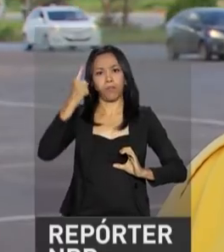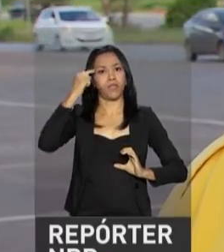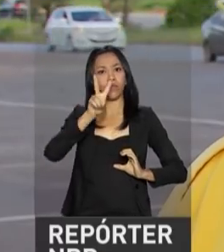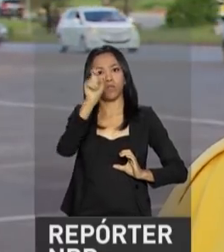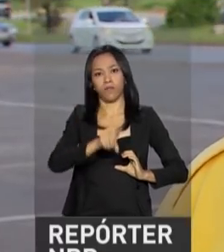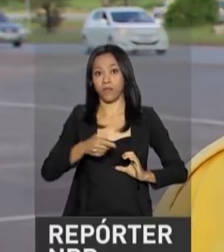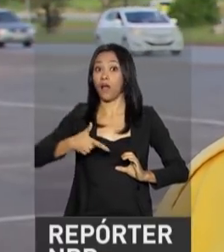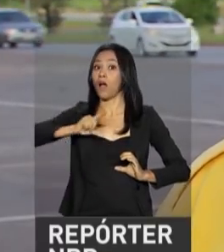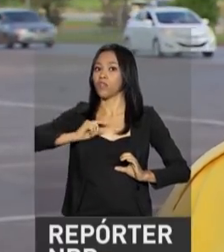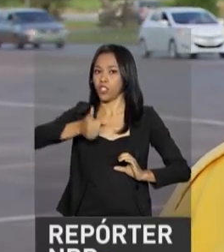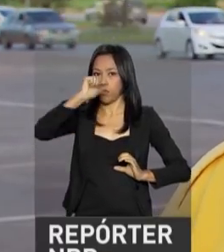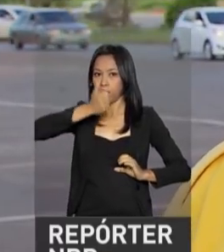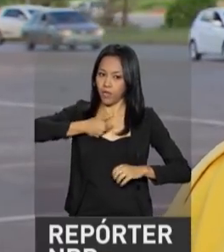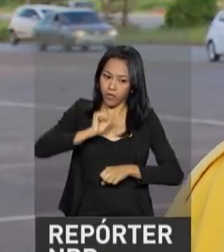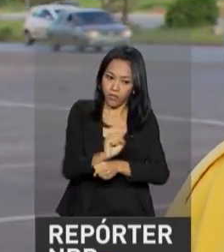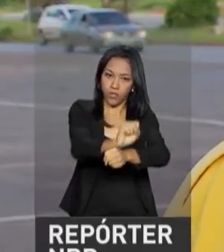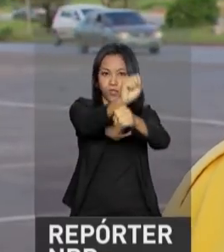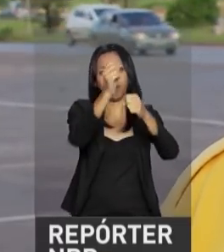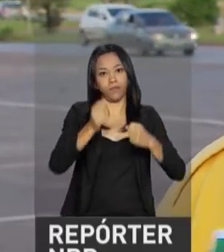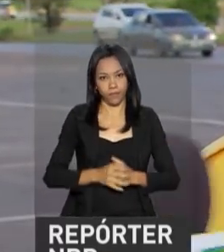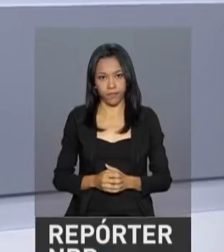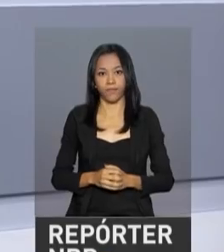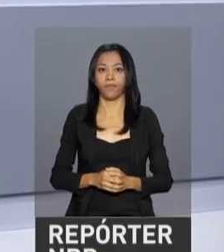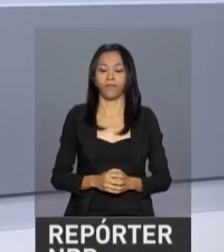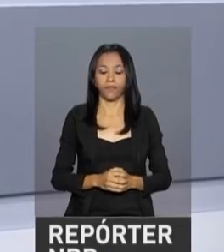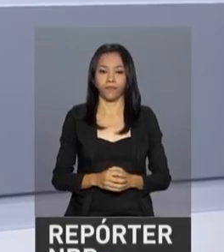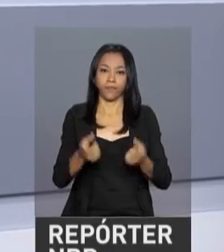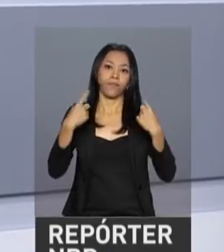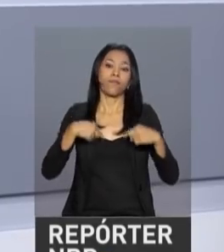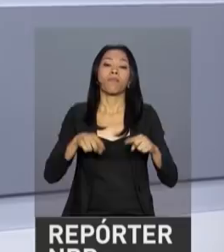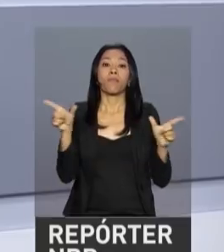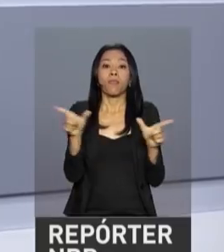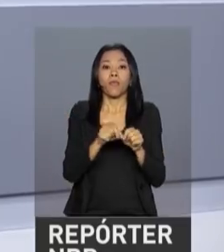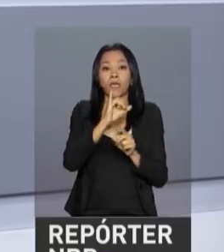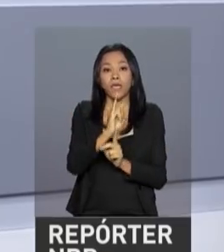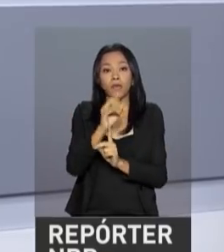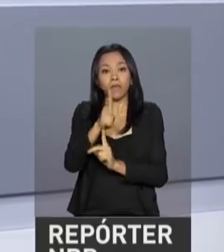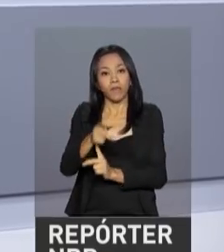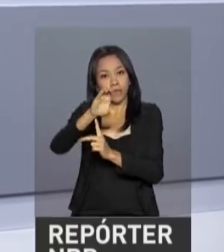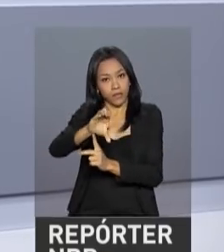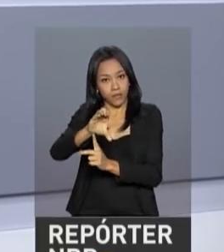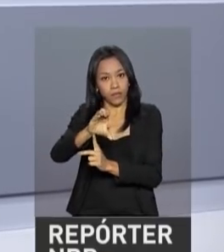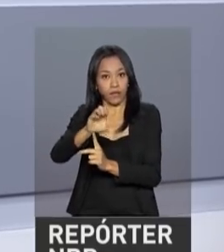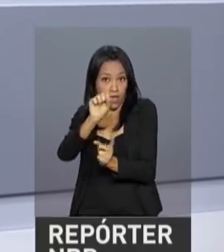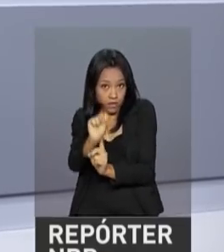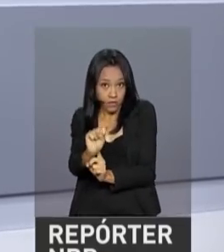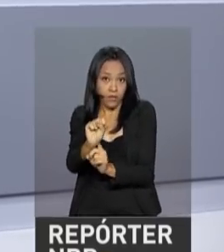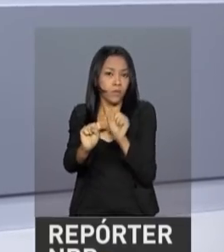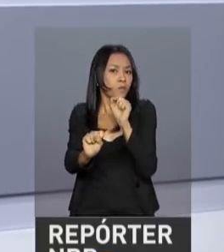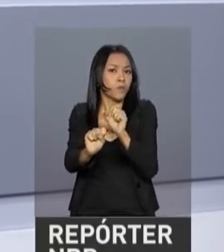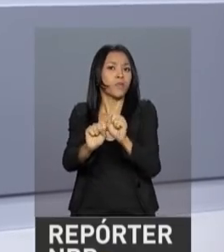de beber e dirigir um filme de conduzir um veículo o índice de preços ao consumidor semanal ipc s